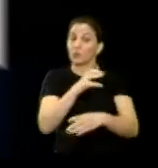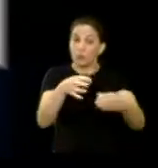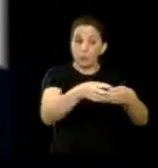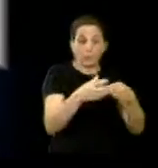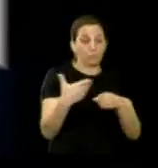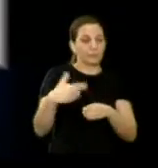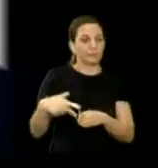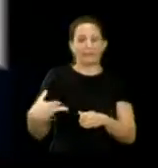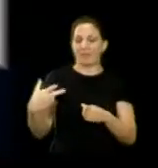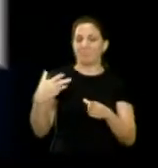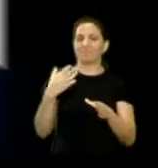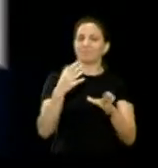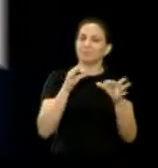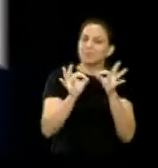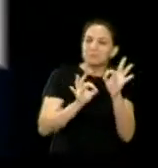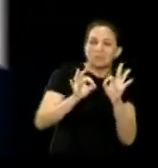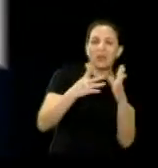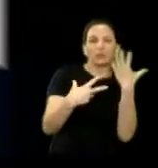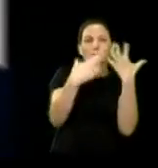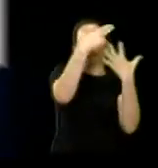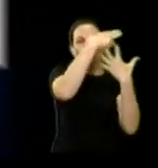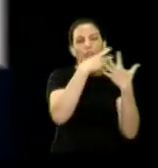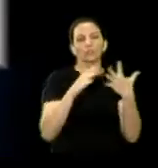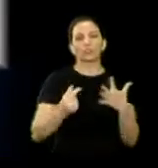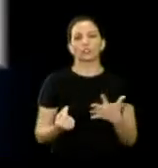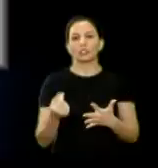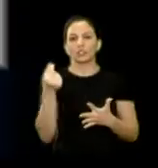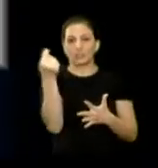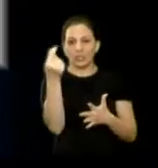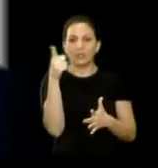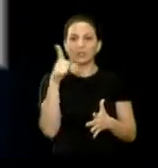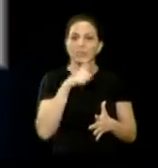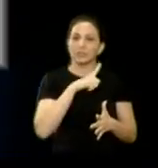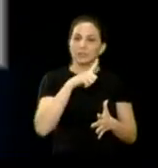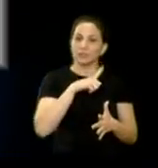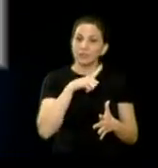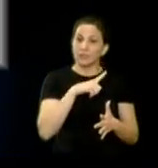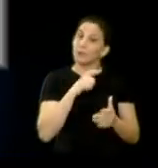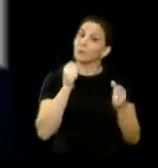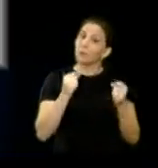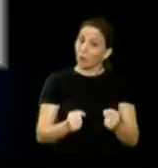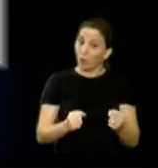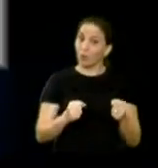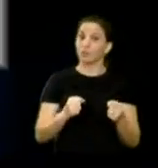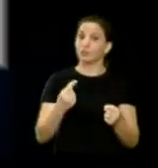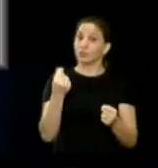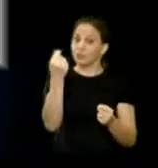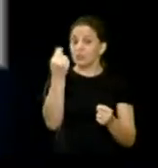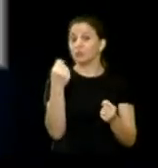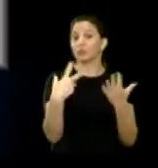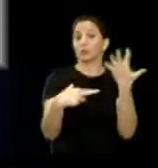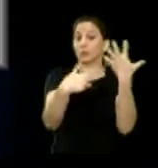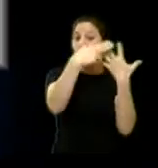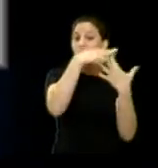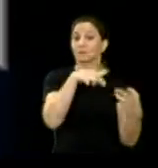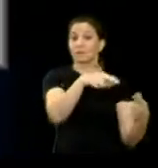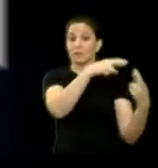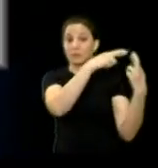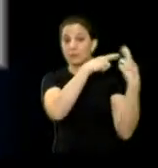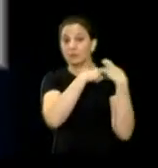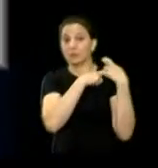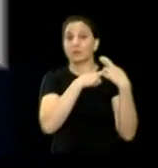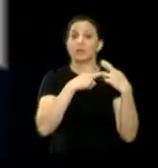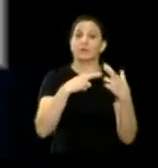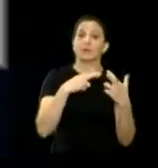árvore, principalmente a laminação. Se ela tem dinheiro para investir, como está dizendo que sobrou dinheiro em caixa, ela pode ter dinheiro para fazer o quê? A poda de árvore é responsável e